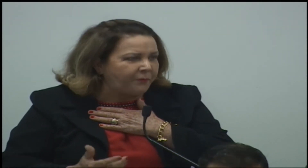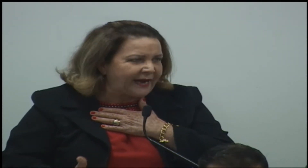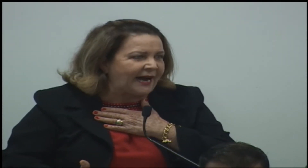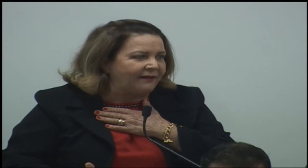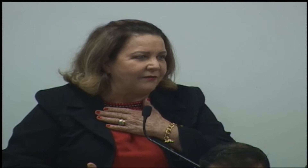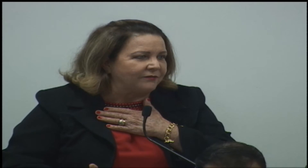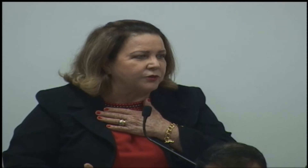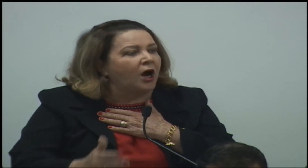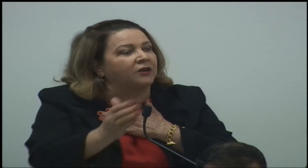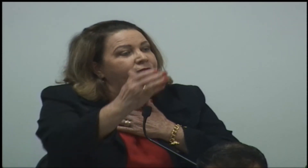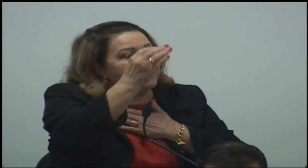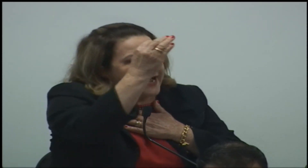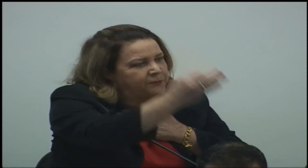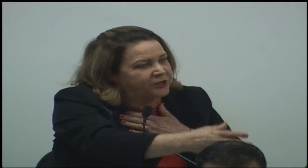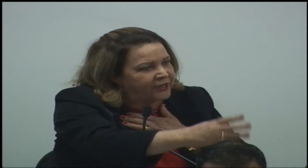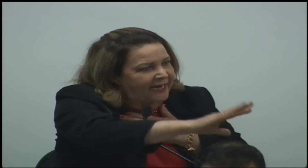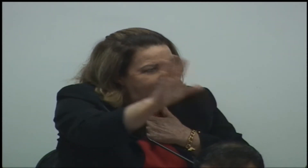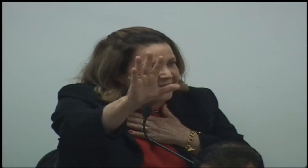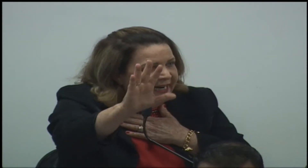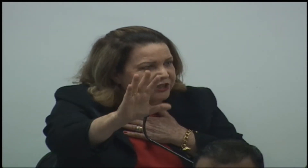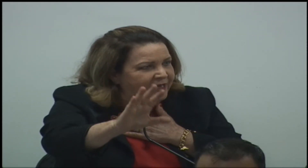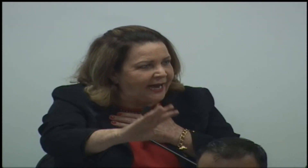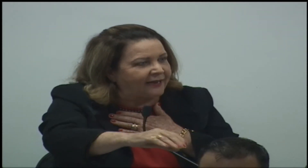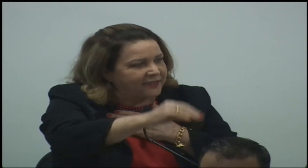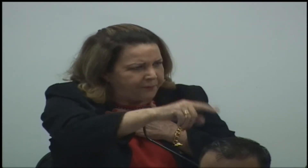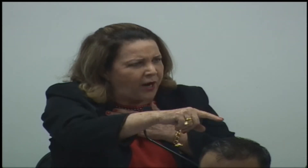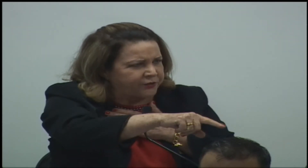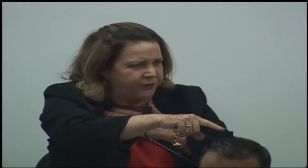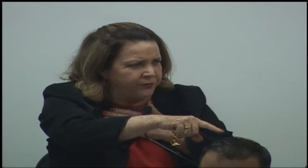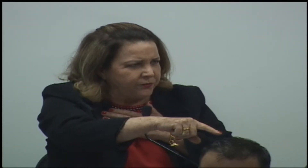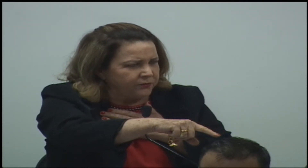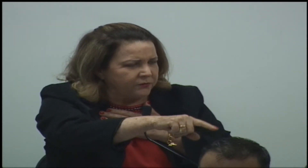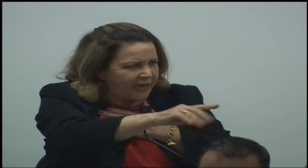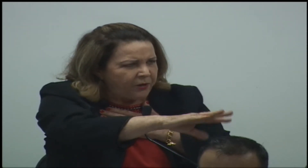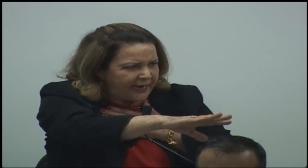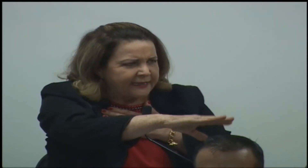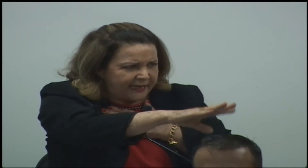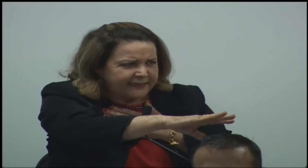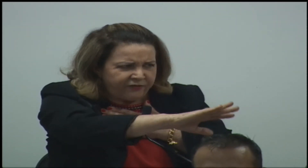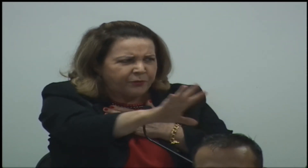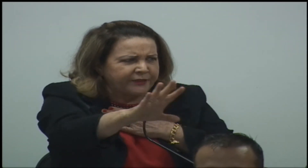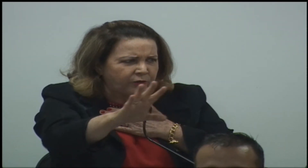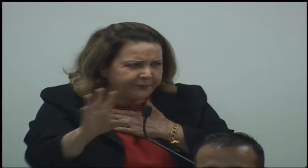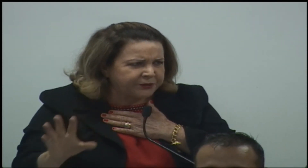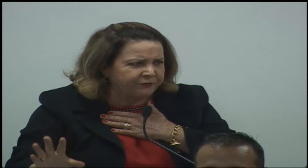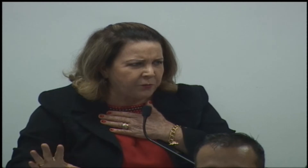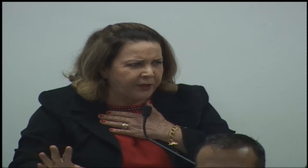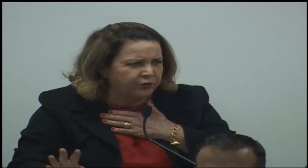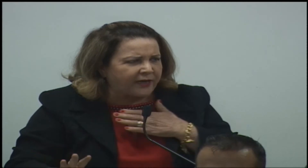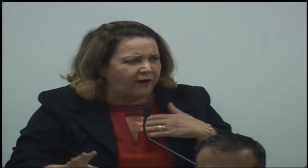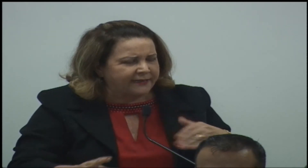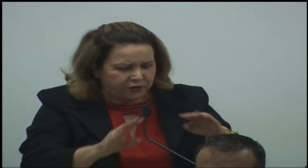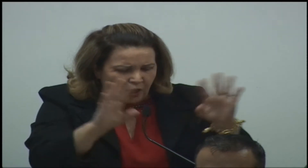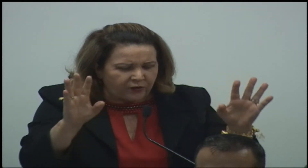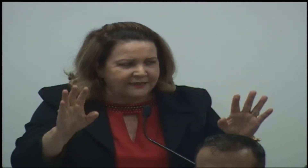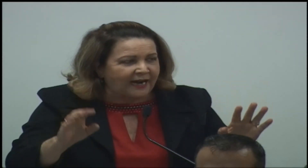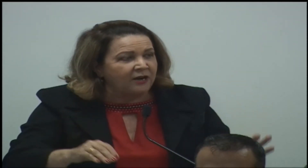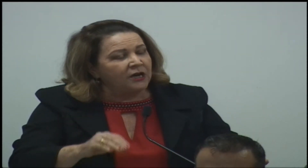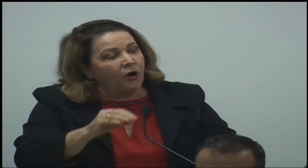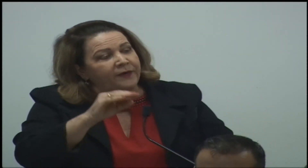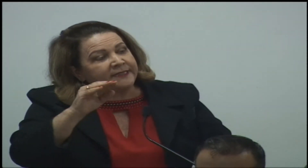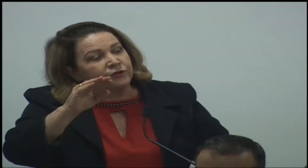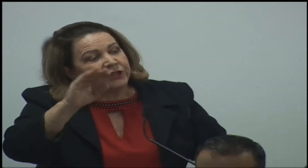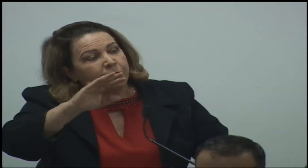Então vamos parar. Pede para tirar aquele radar de lá, que pode, viu? Dá uma olhada lá que deve poder. Não é possível que não pode trocar o radar. Troca o